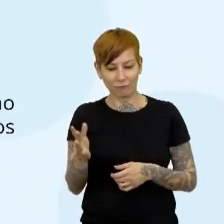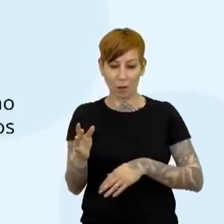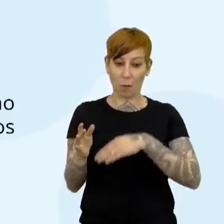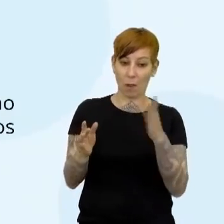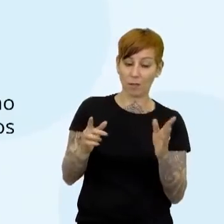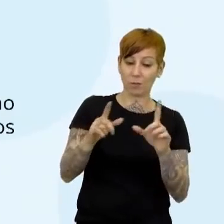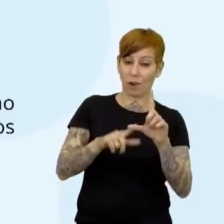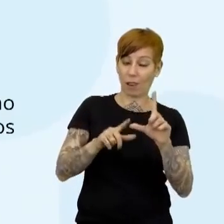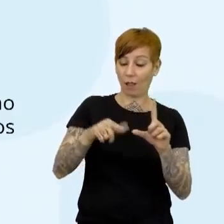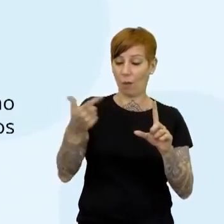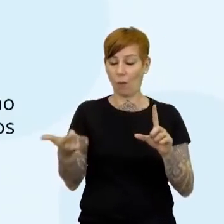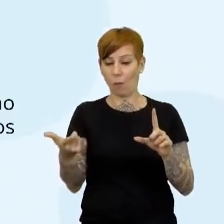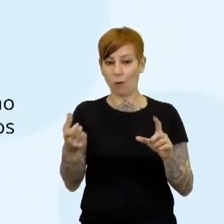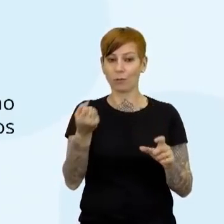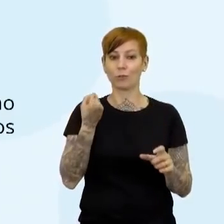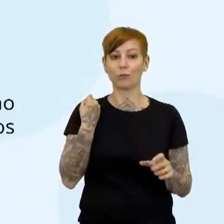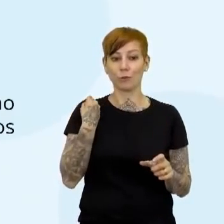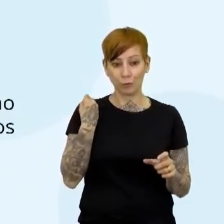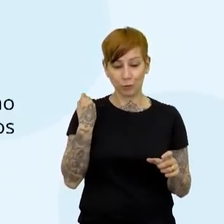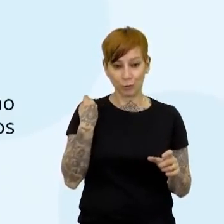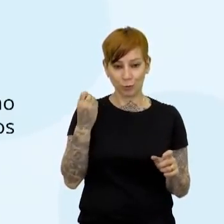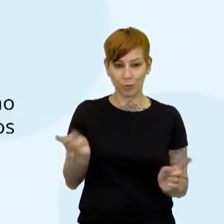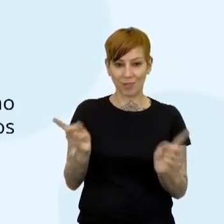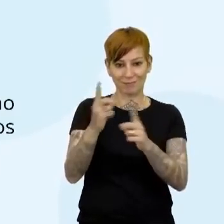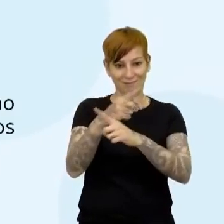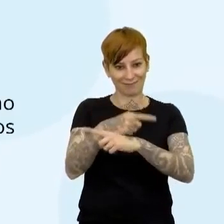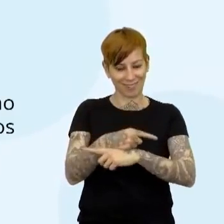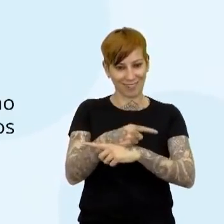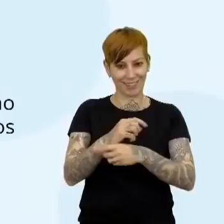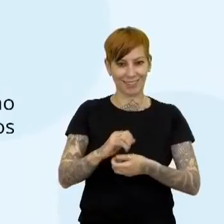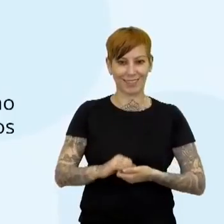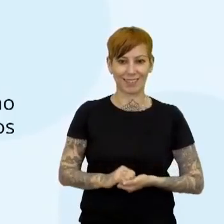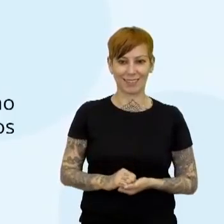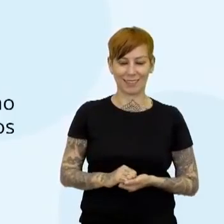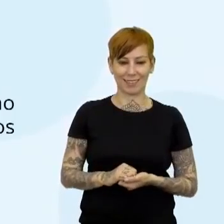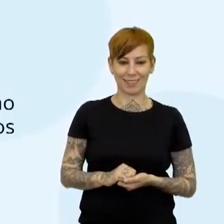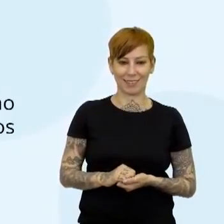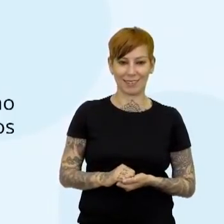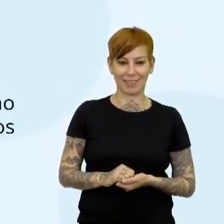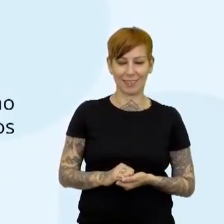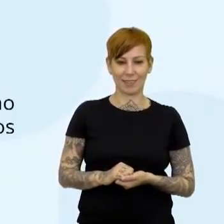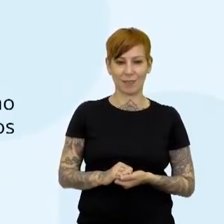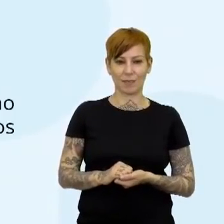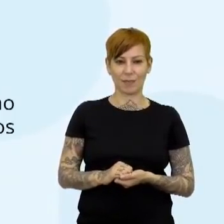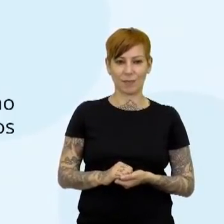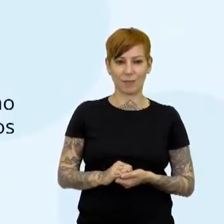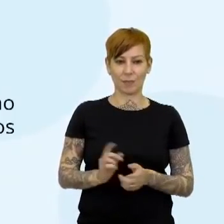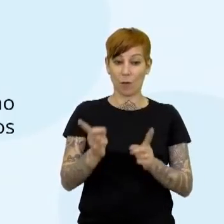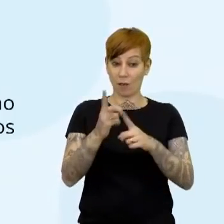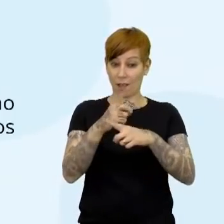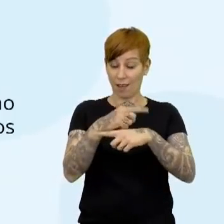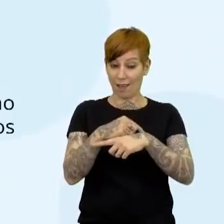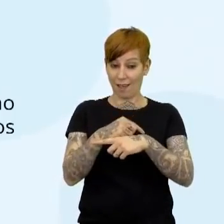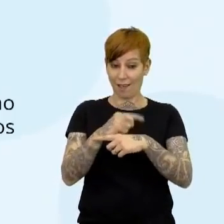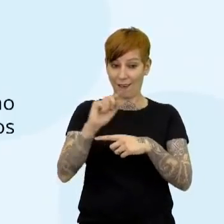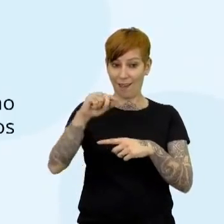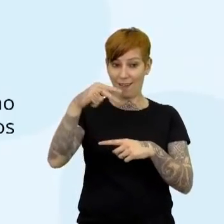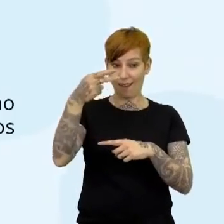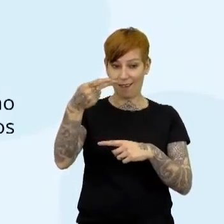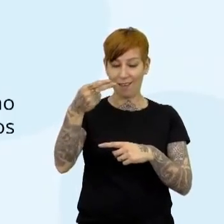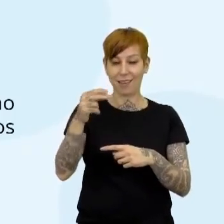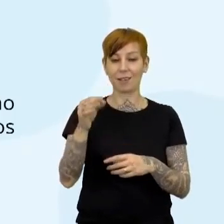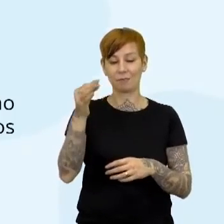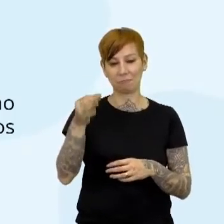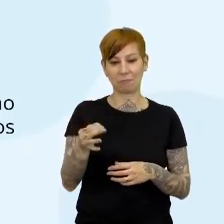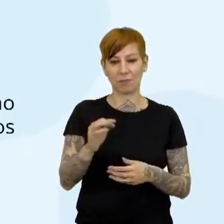lado número para o outro e a gente faz a operação inversa né Lembrando que a inversa de expoente é a radiciação Ok